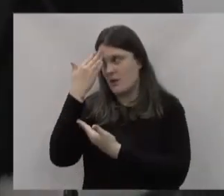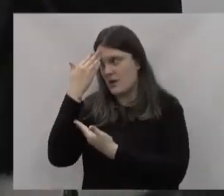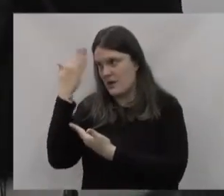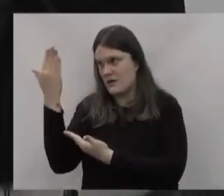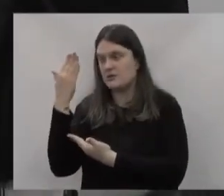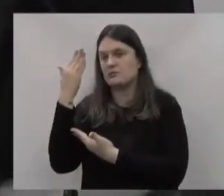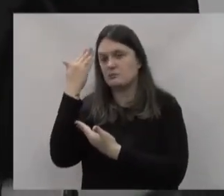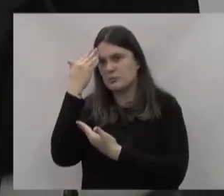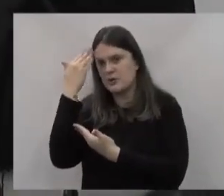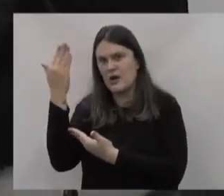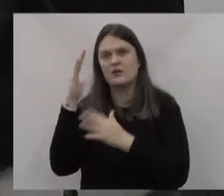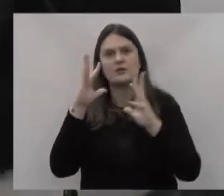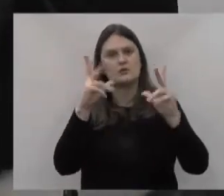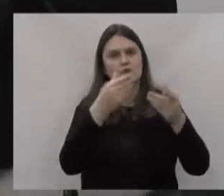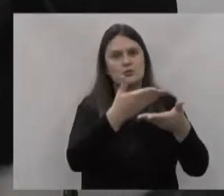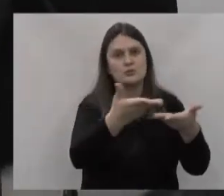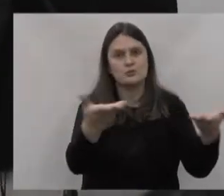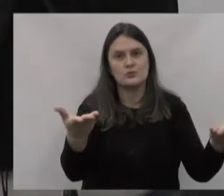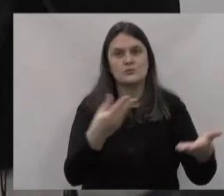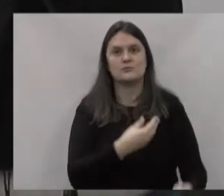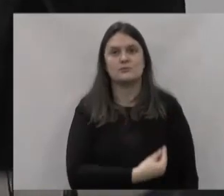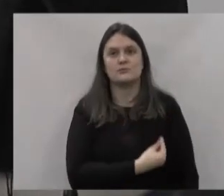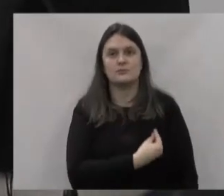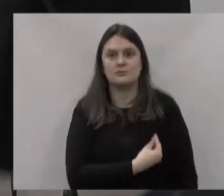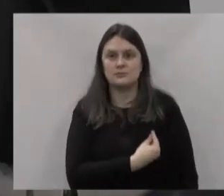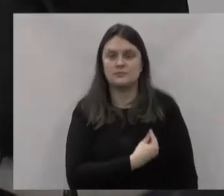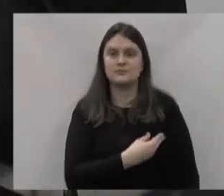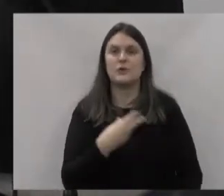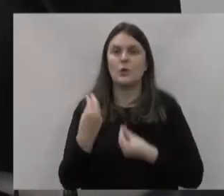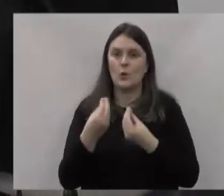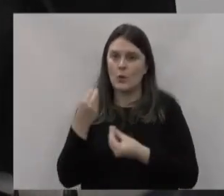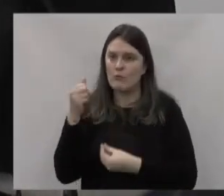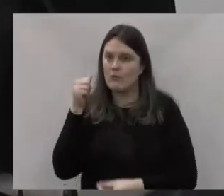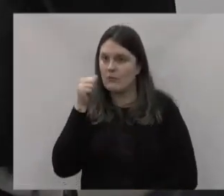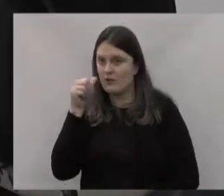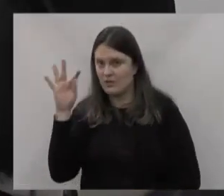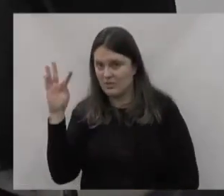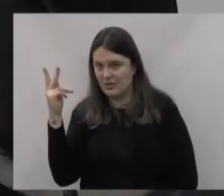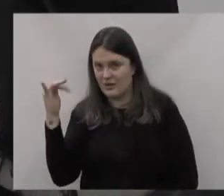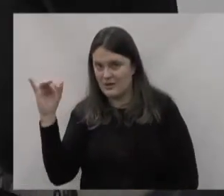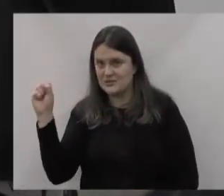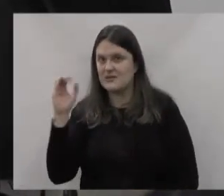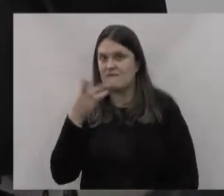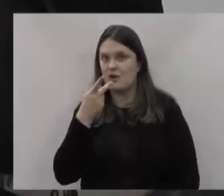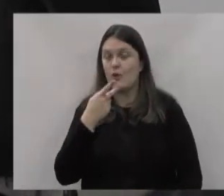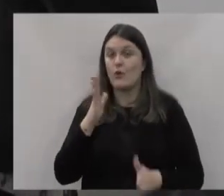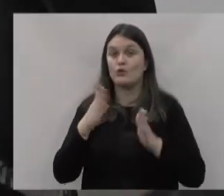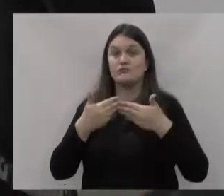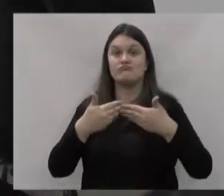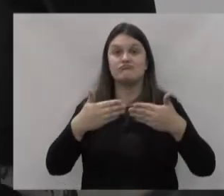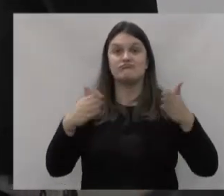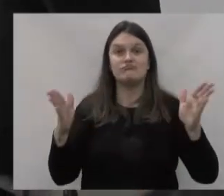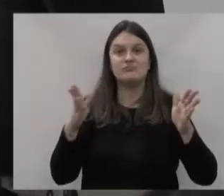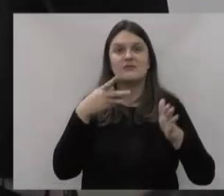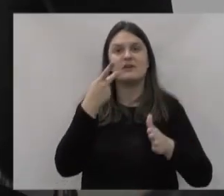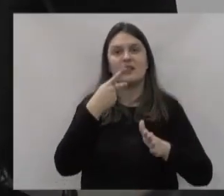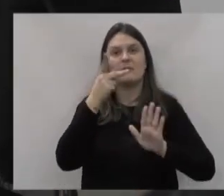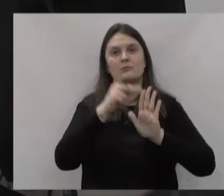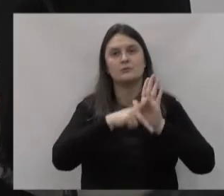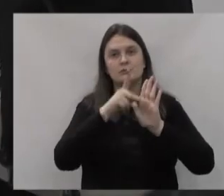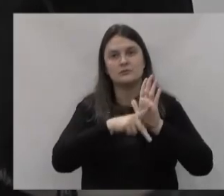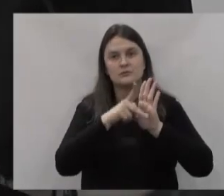uma vez, obrigada a todos e a todas. Como disse a Thaís, é um espaço que nos abriu hoje para falar sobre os